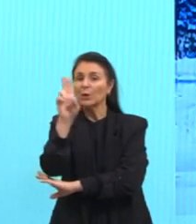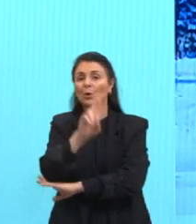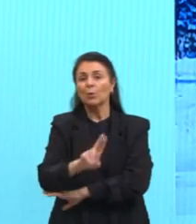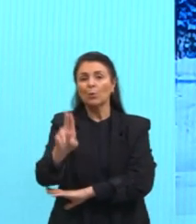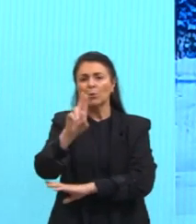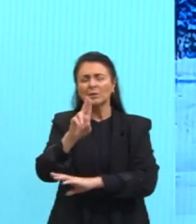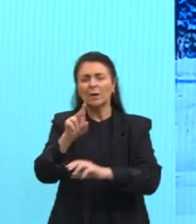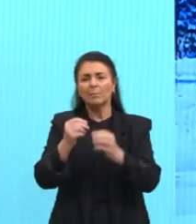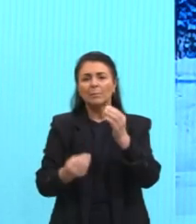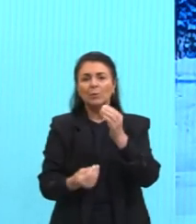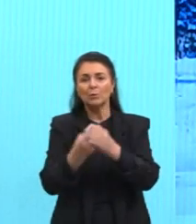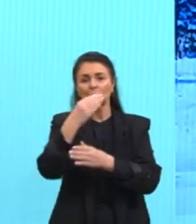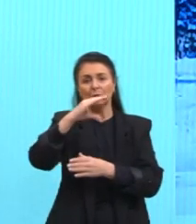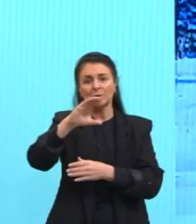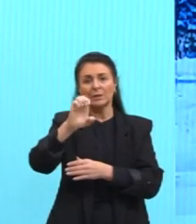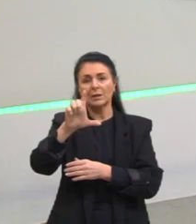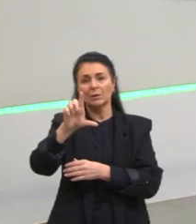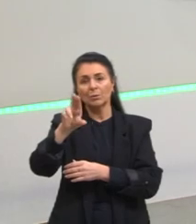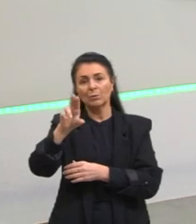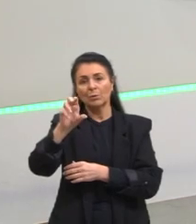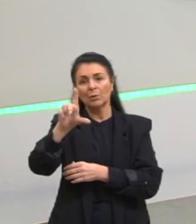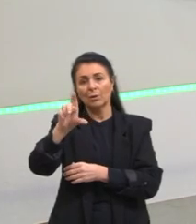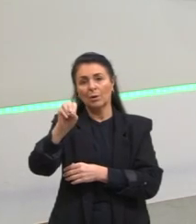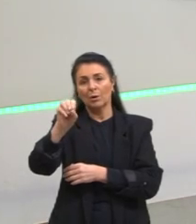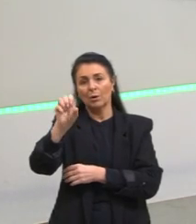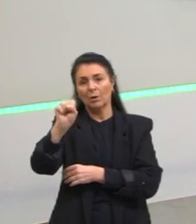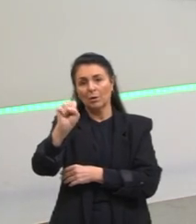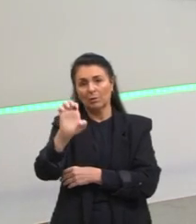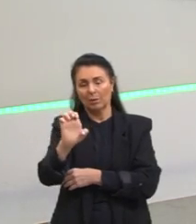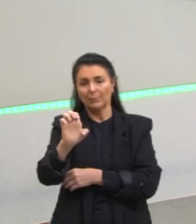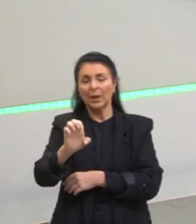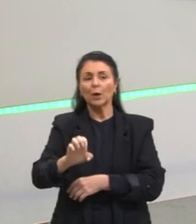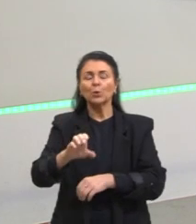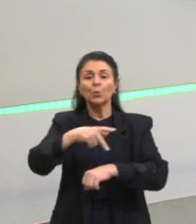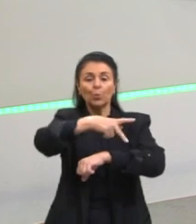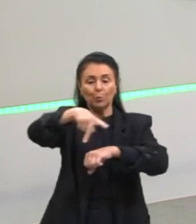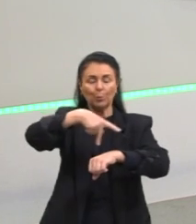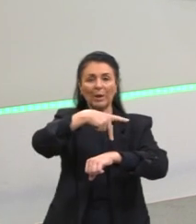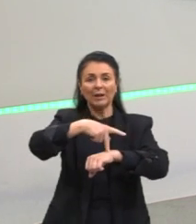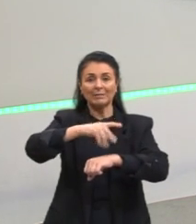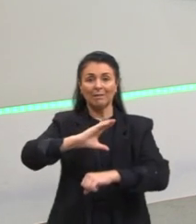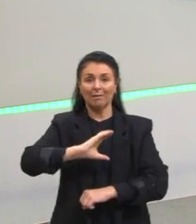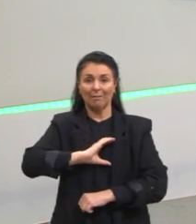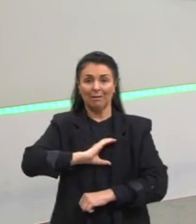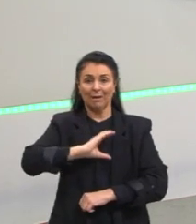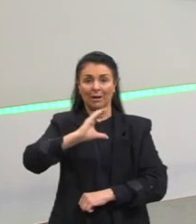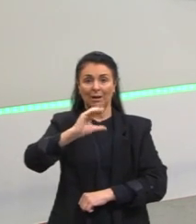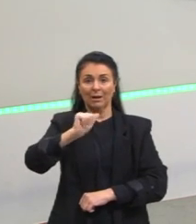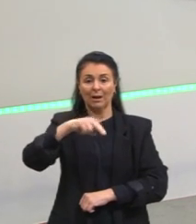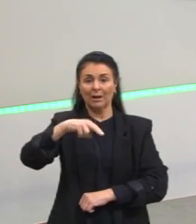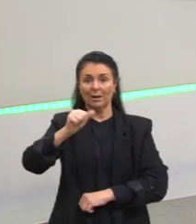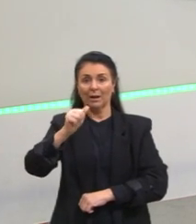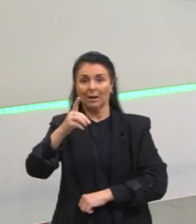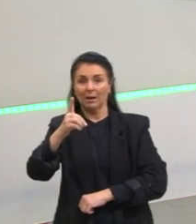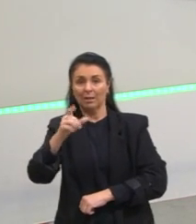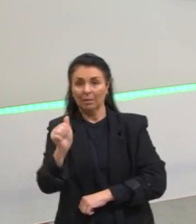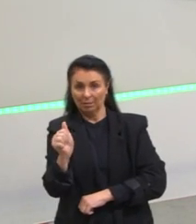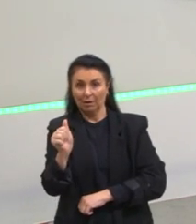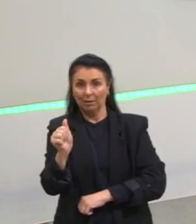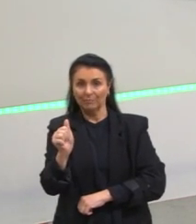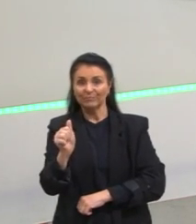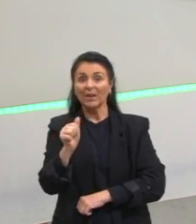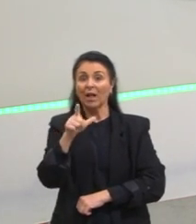celulose tá a gurizada no Canadá então que vai ter muita produção dessas dessas árvores aí para ter